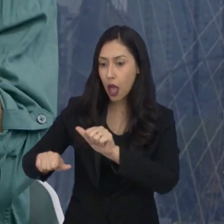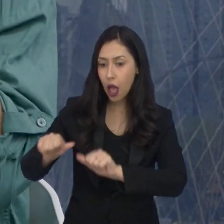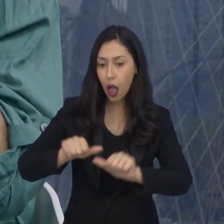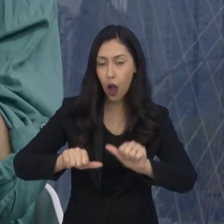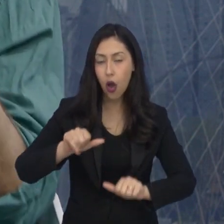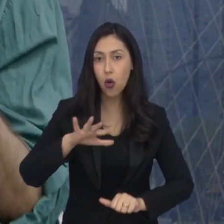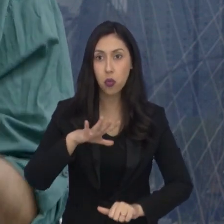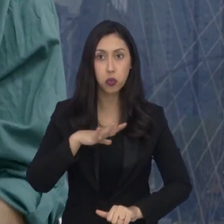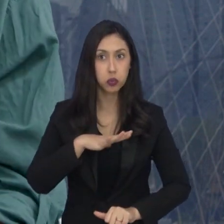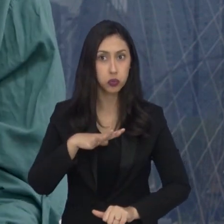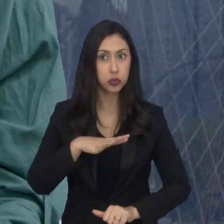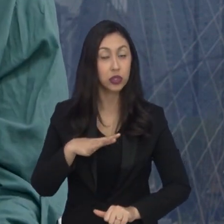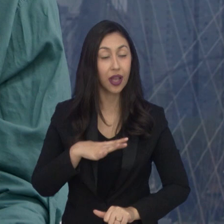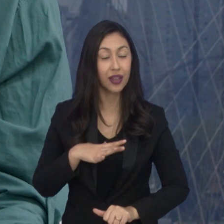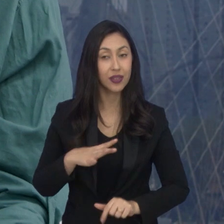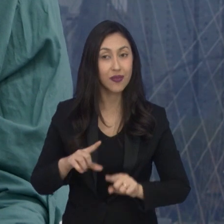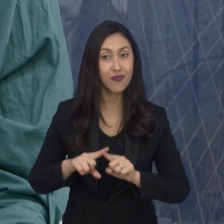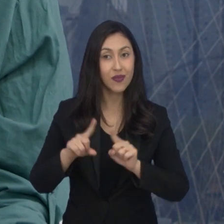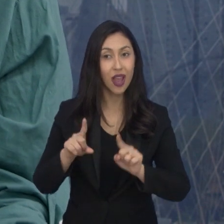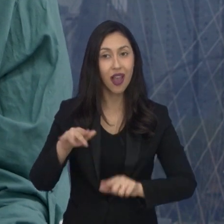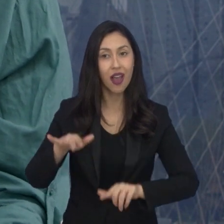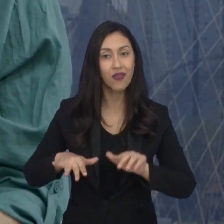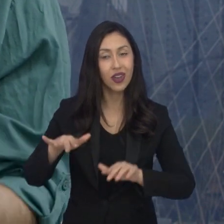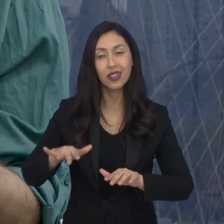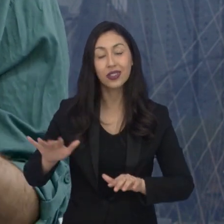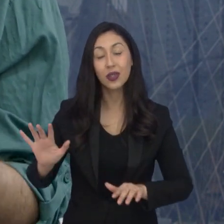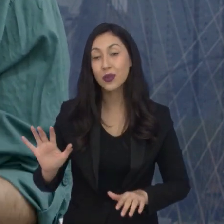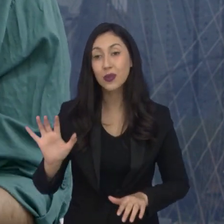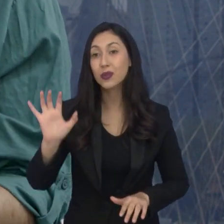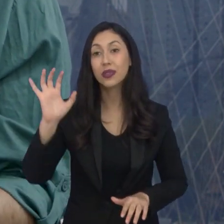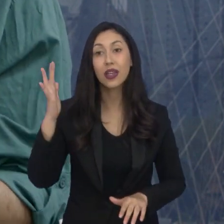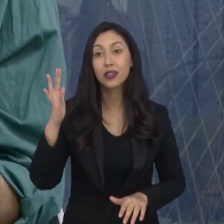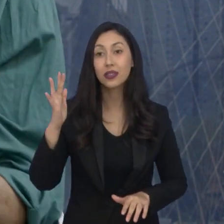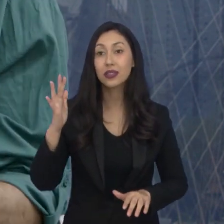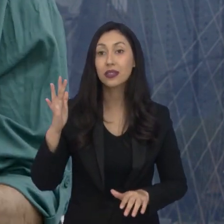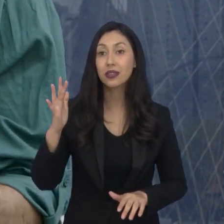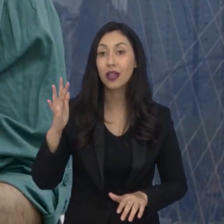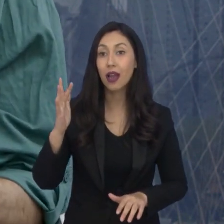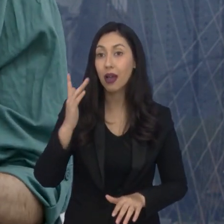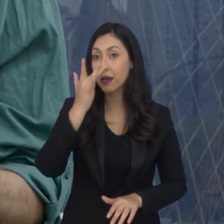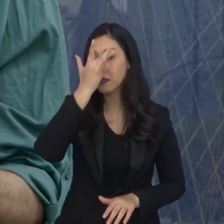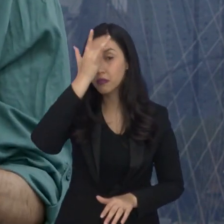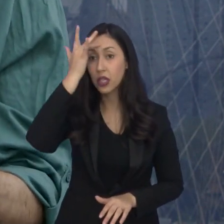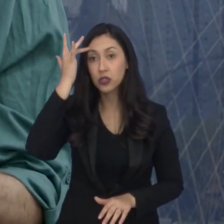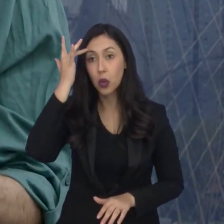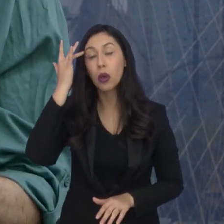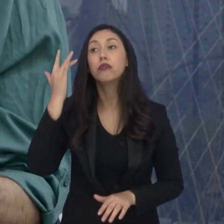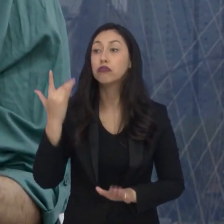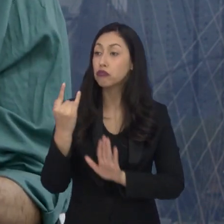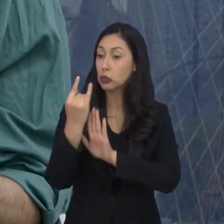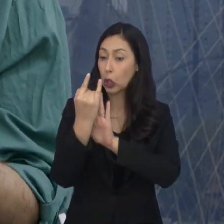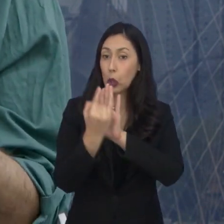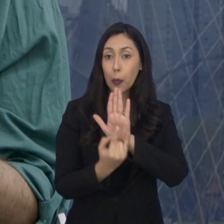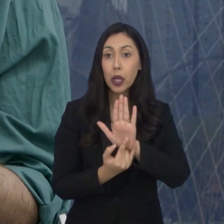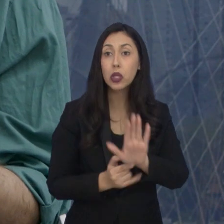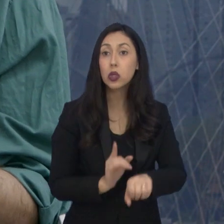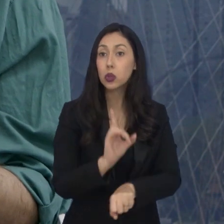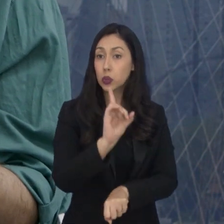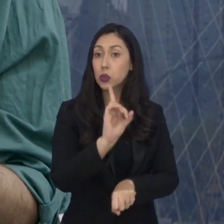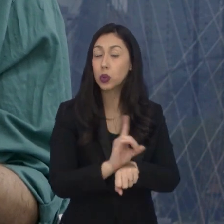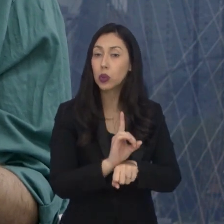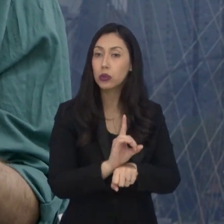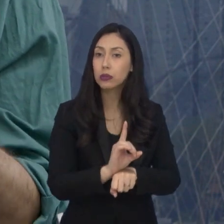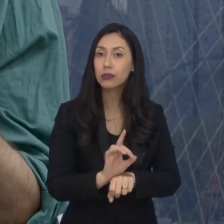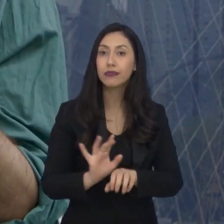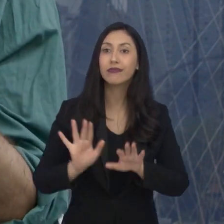tendência generalizada, que as pessoas tenham o título de propriedade. Sim. Mas veja o que